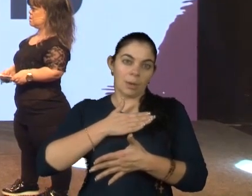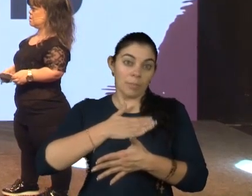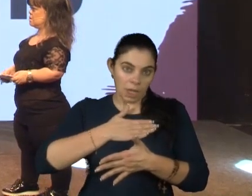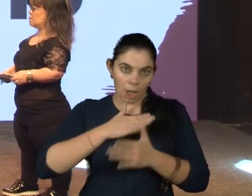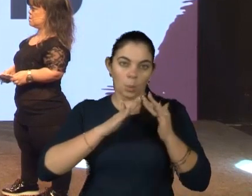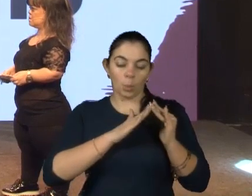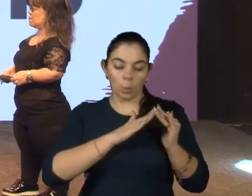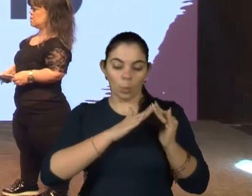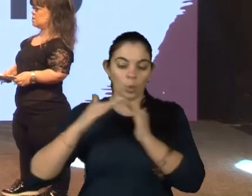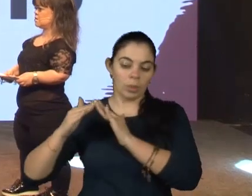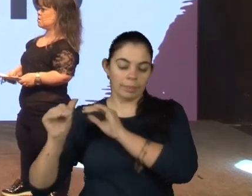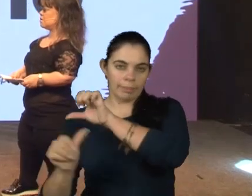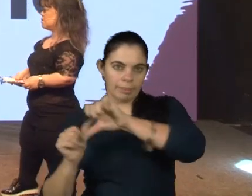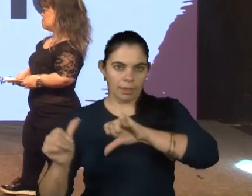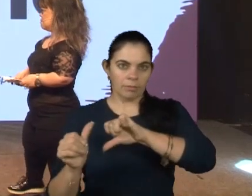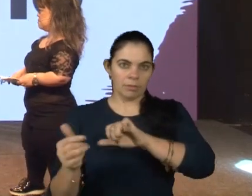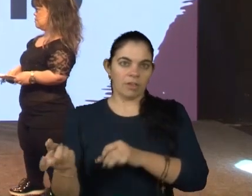mudança hoje